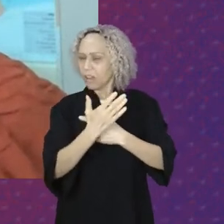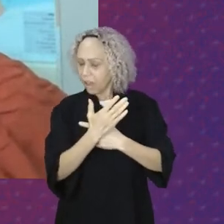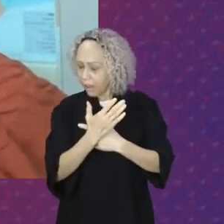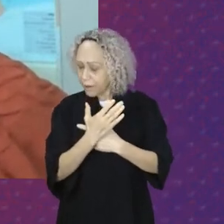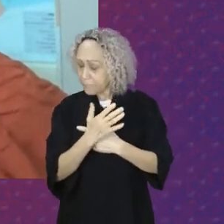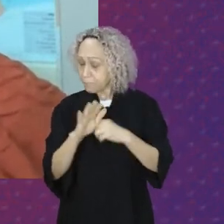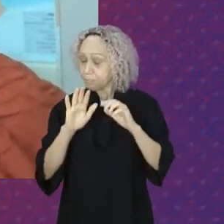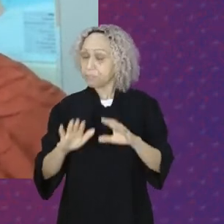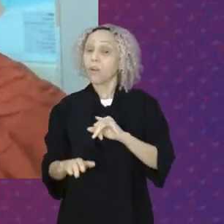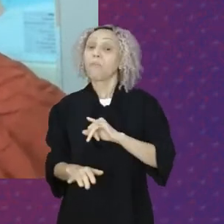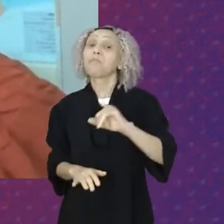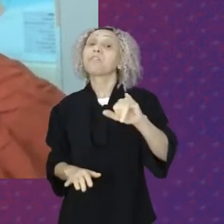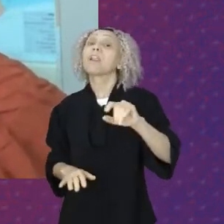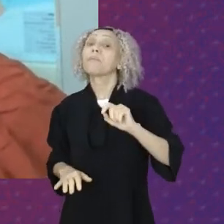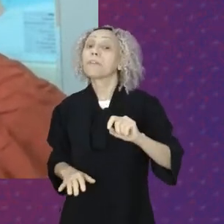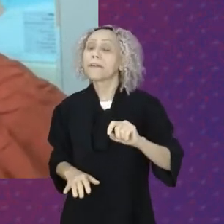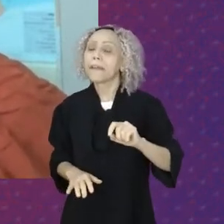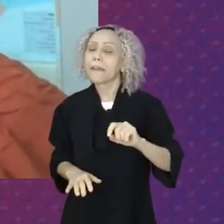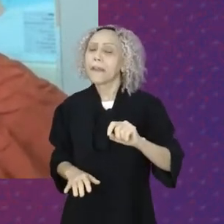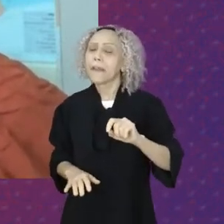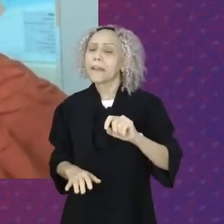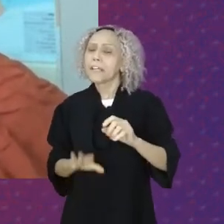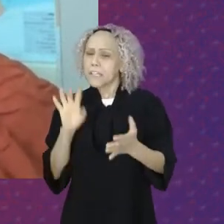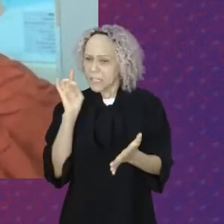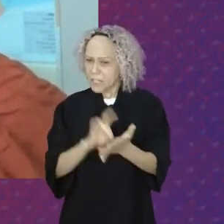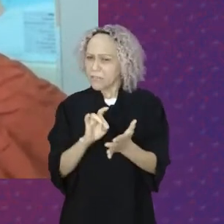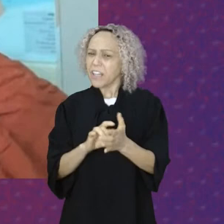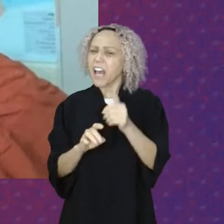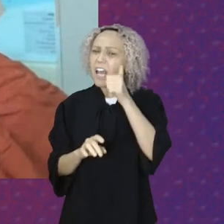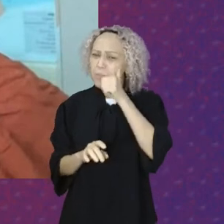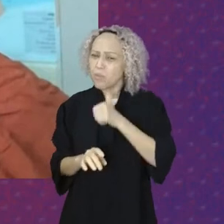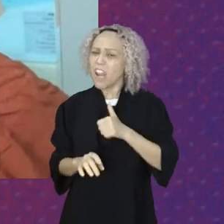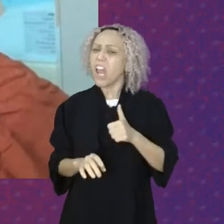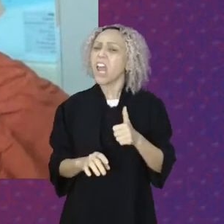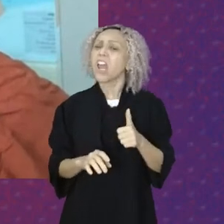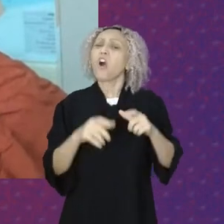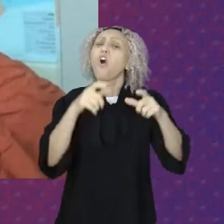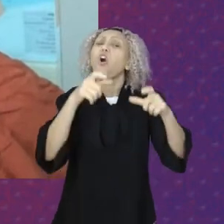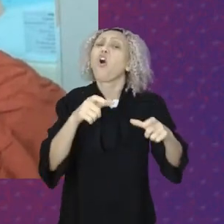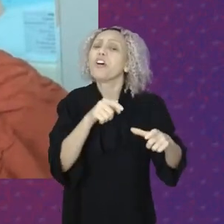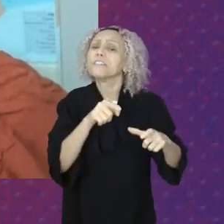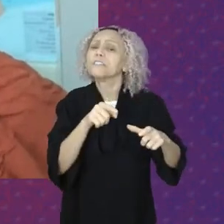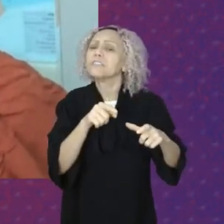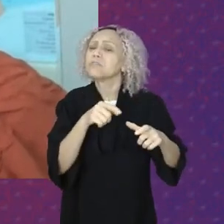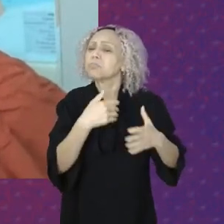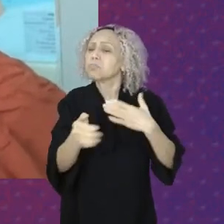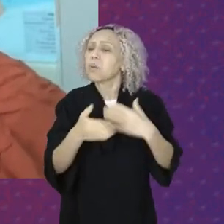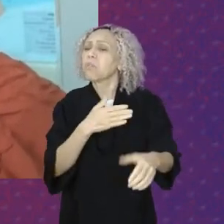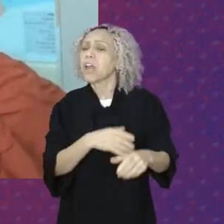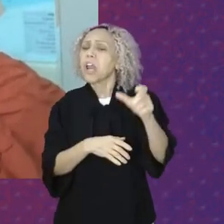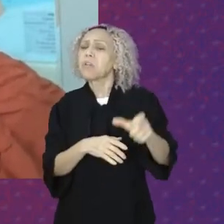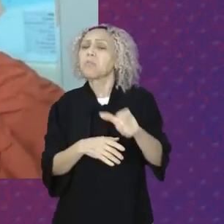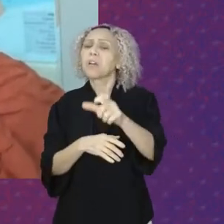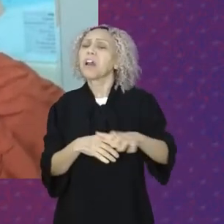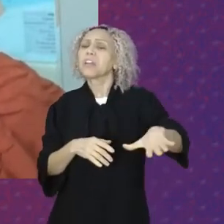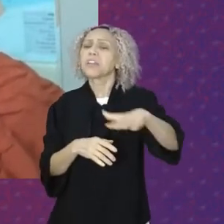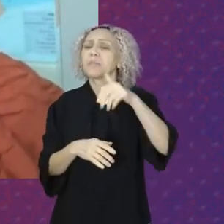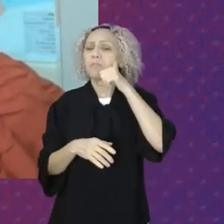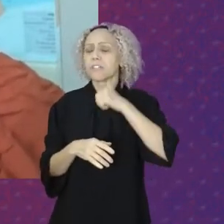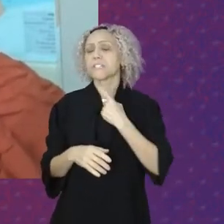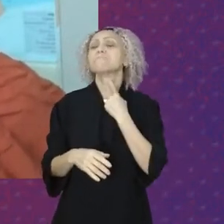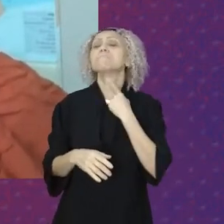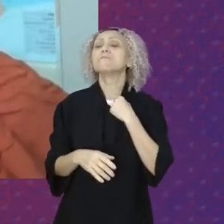mulher, de fato, é onde ela quiser. Nós não podemos ser obrigadas a definir ou interromper a nossa trajetória por conta